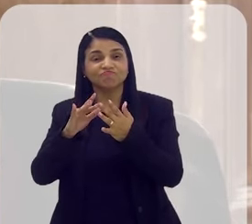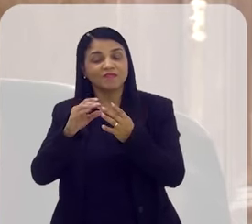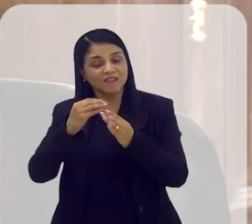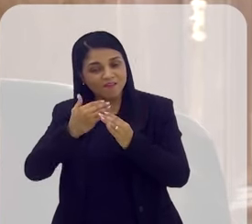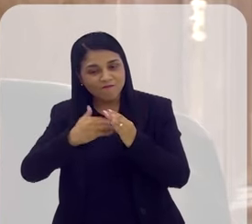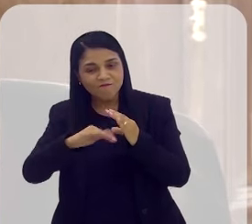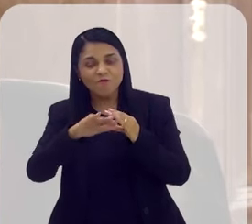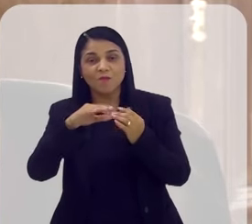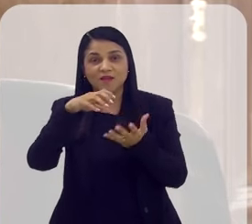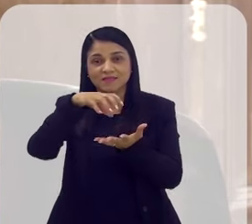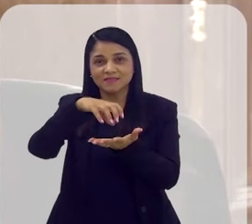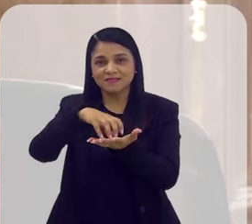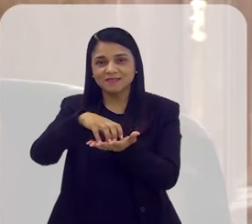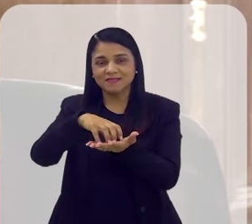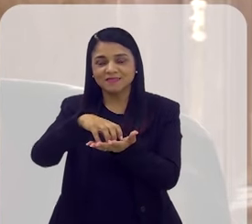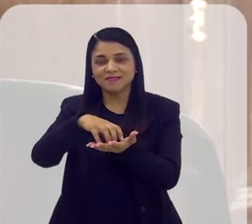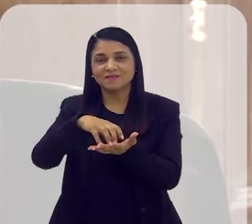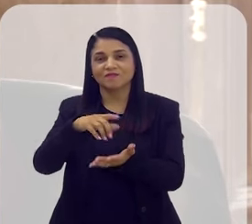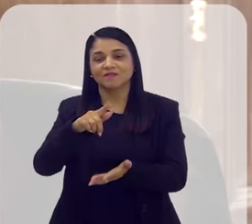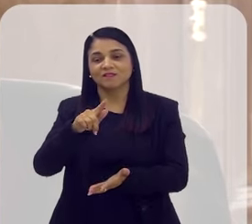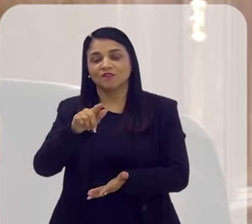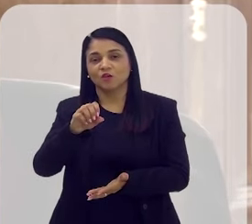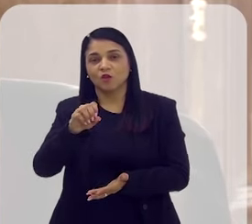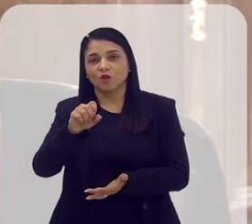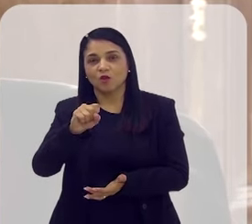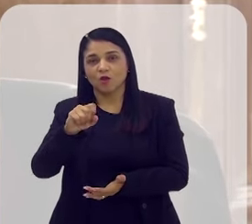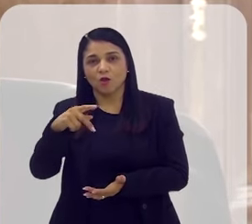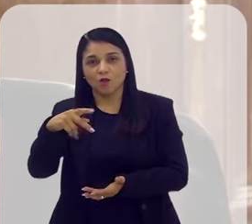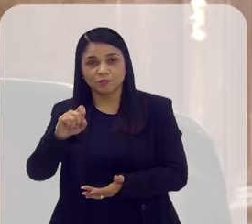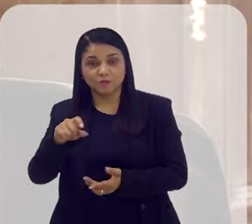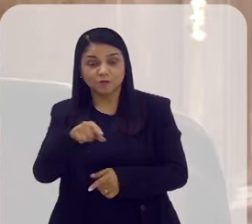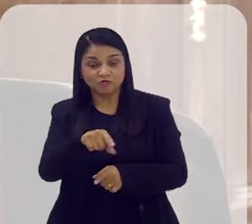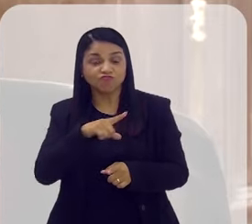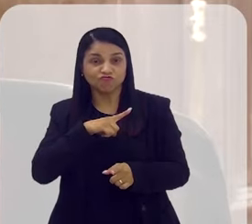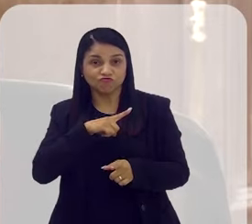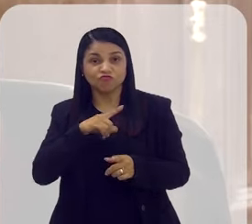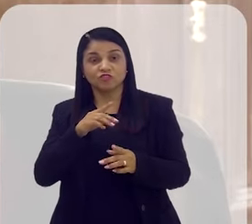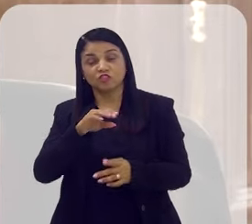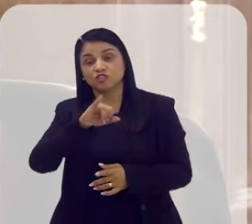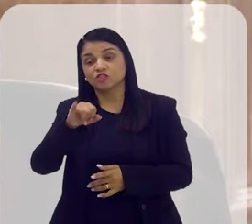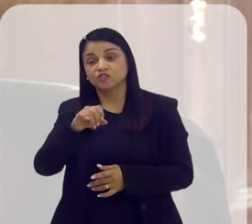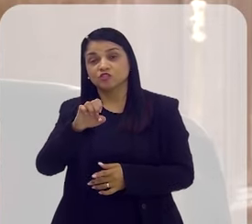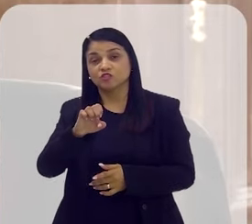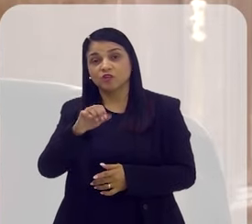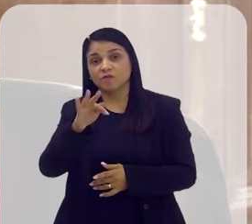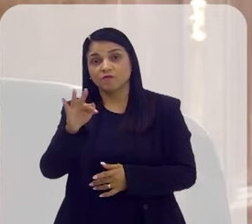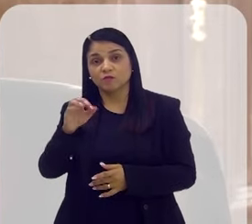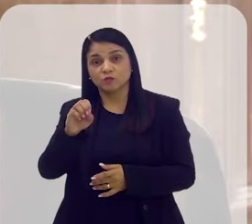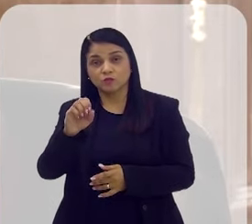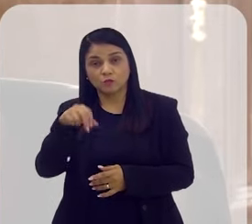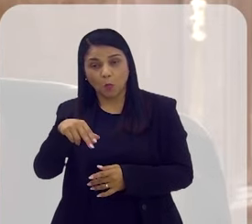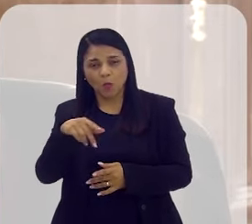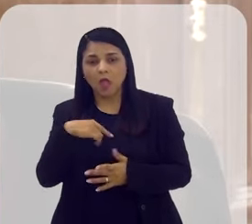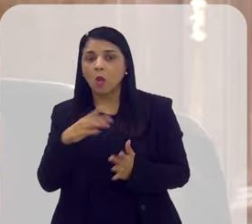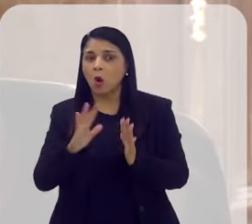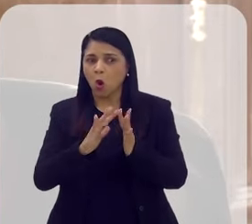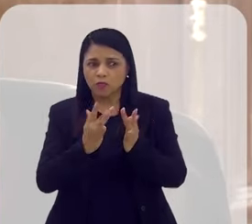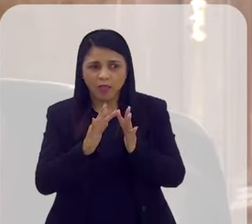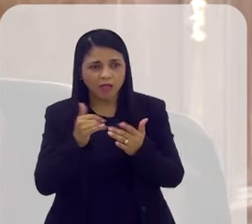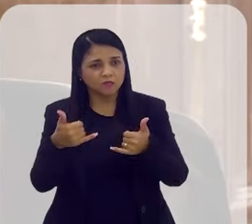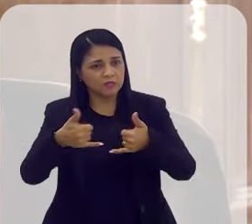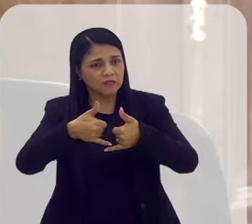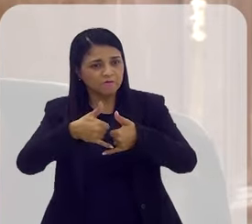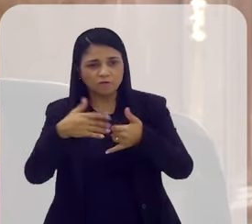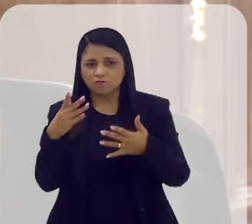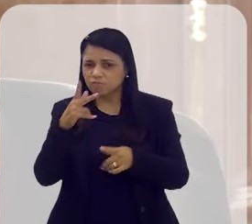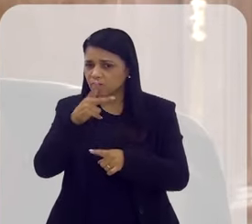e enviou para a Central, que estava lá nos contatos dele, o Jefferson. E ele gostou e ele falou, não, eu quero o contato dessa cantora,